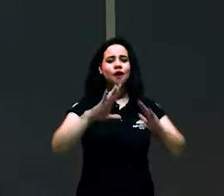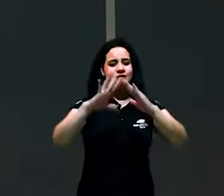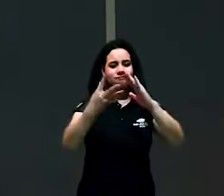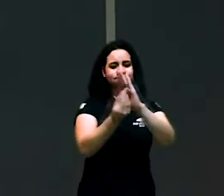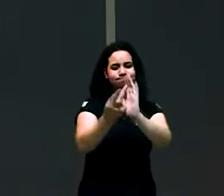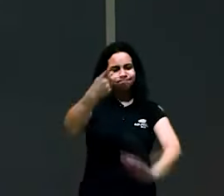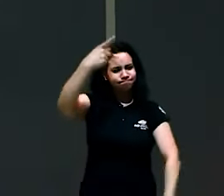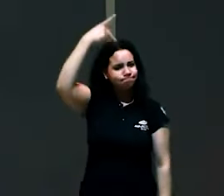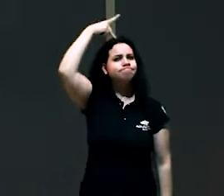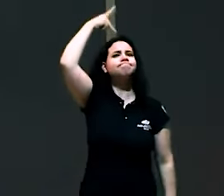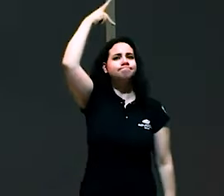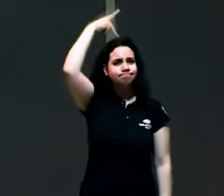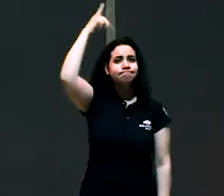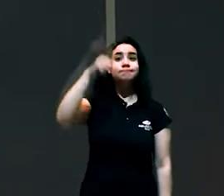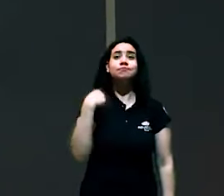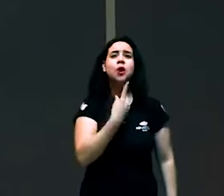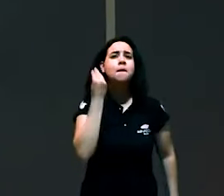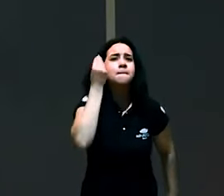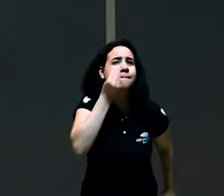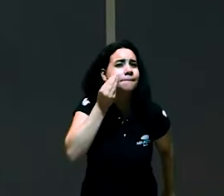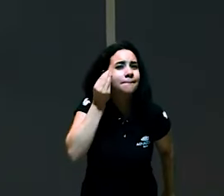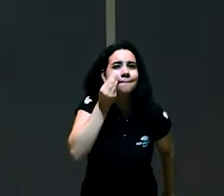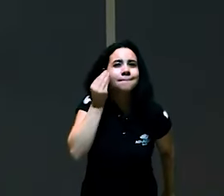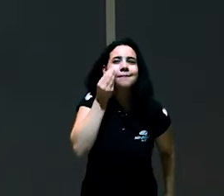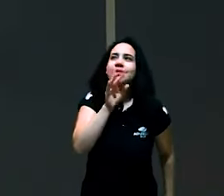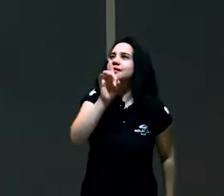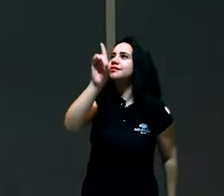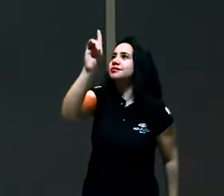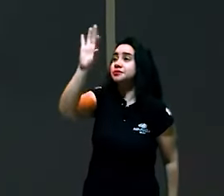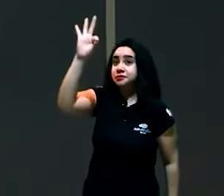a igreja que tem experiência com o Espírito Santo do Senhor.